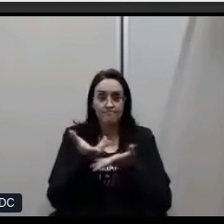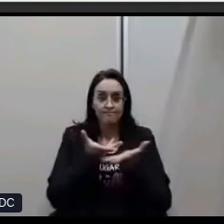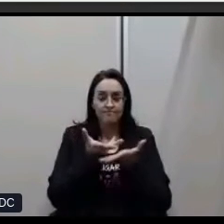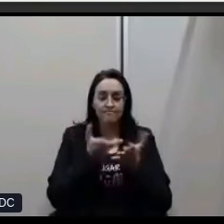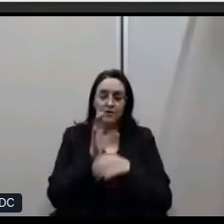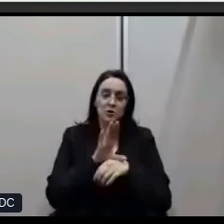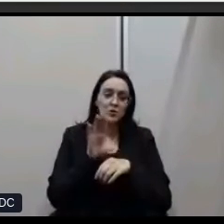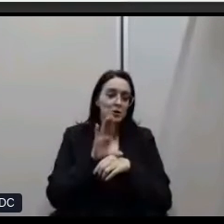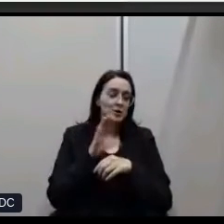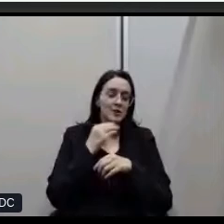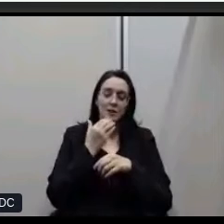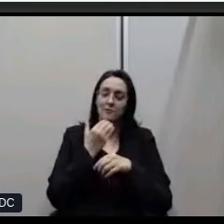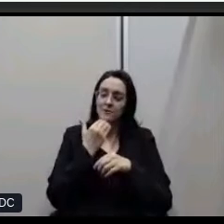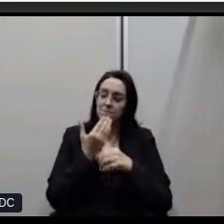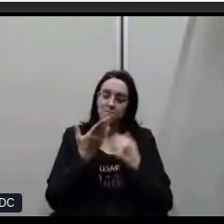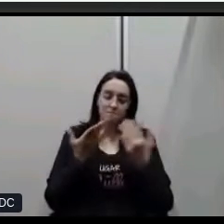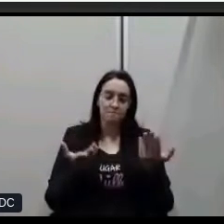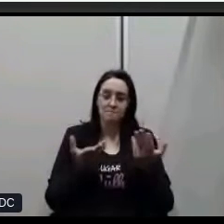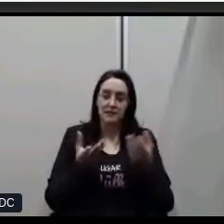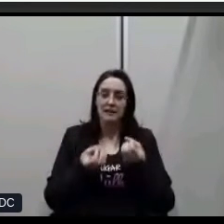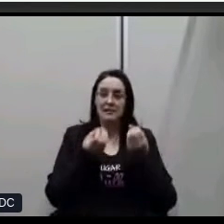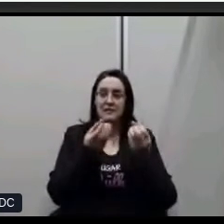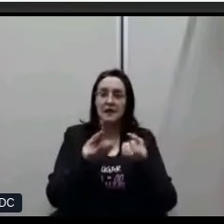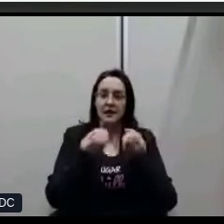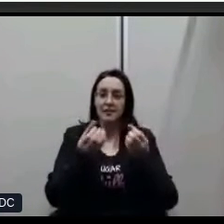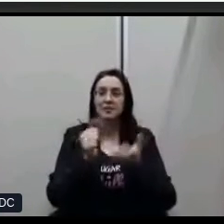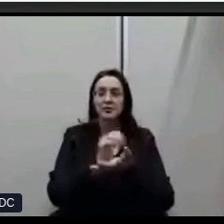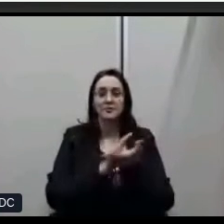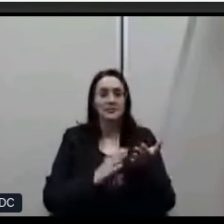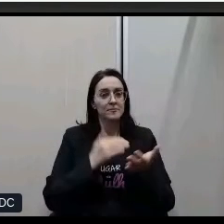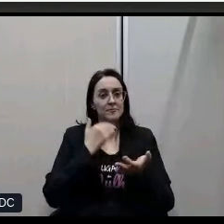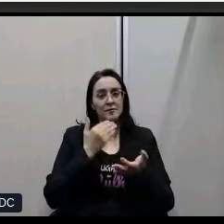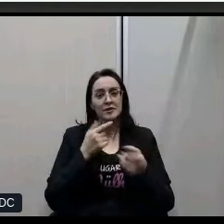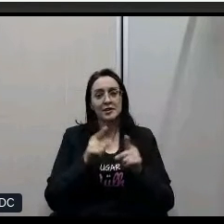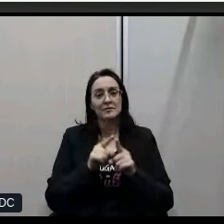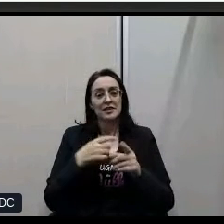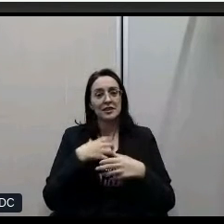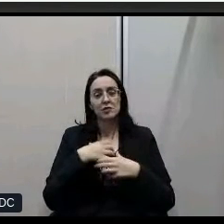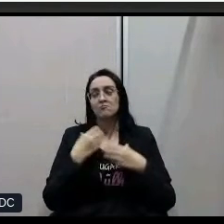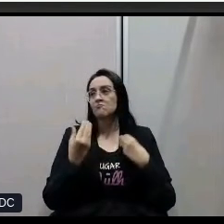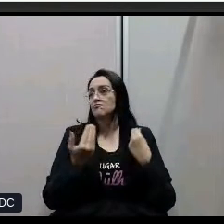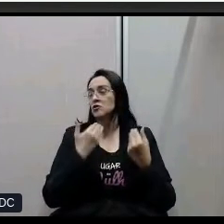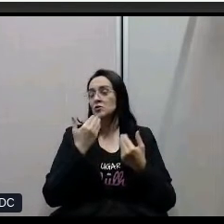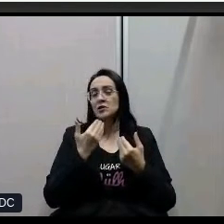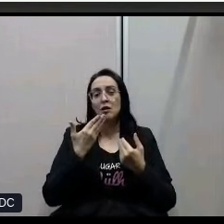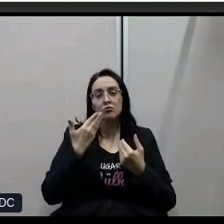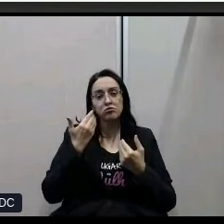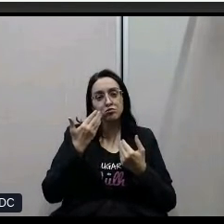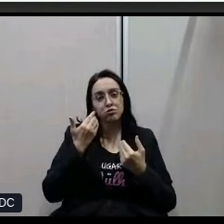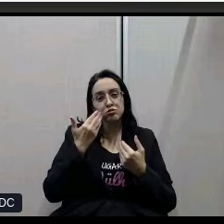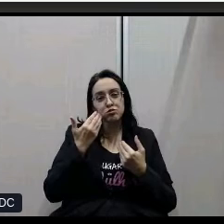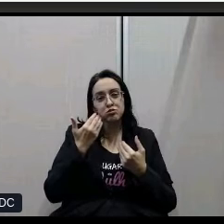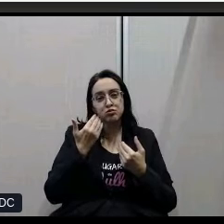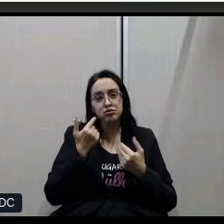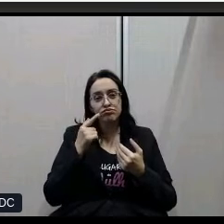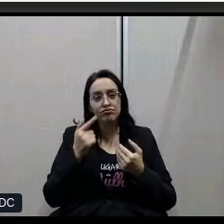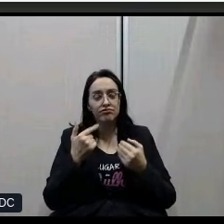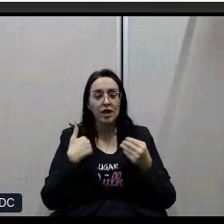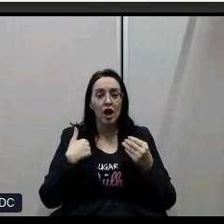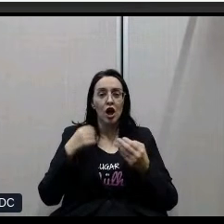o curso, principalmente na realização e entrega de tarefas, e sentem que não conseguem absorver o conteúdo com